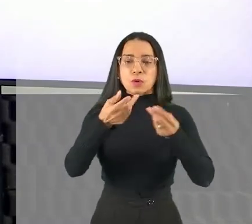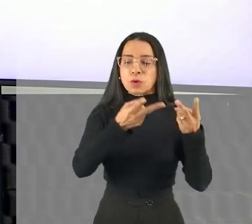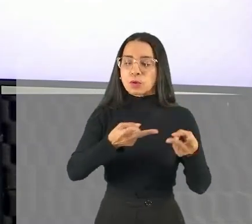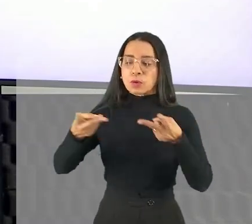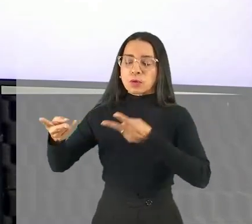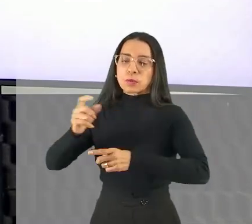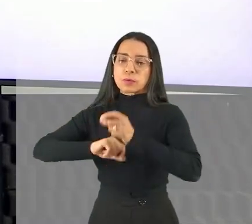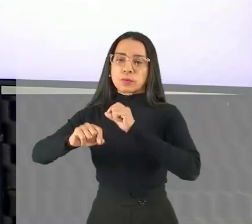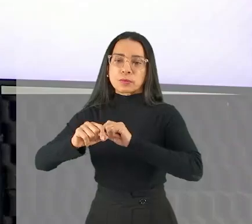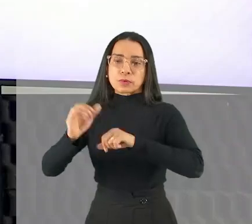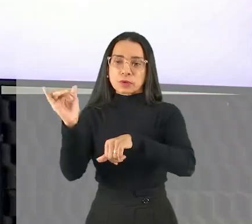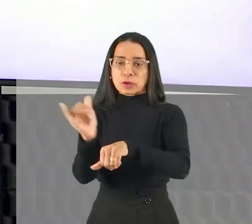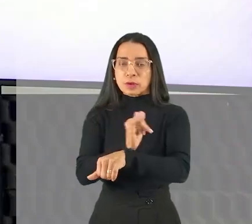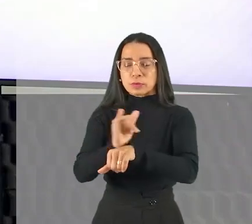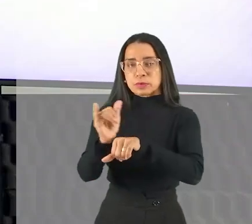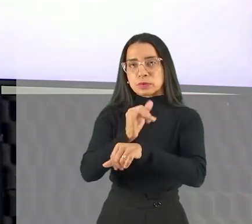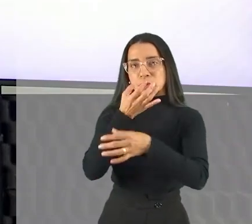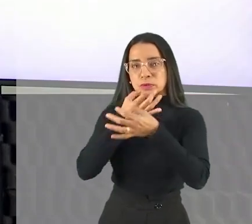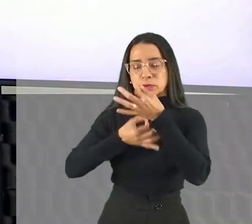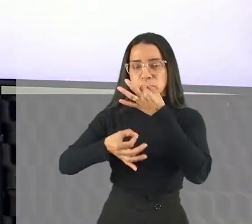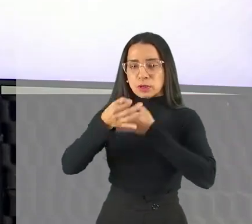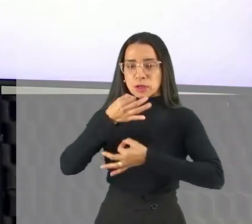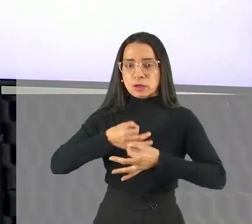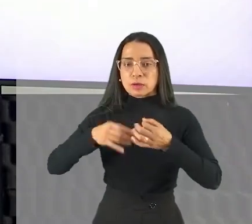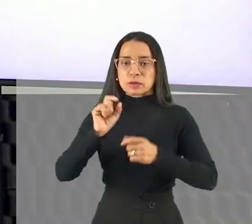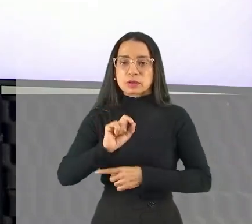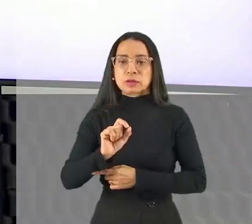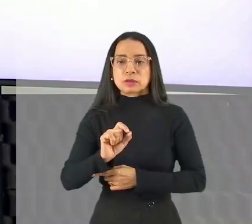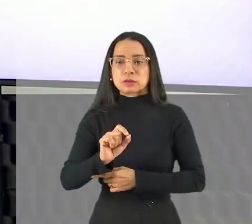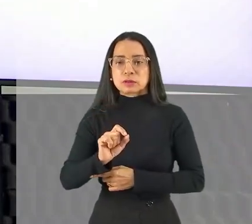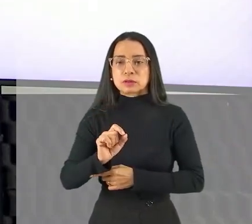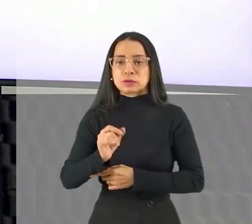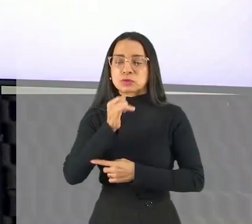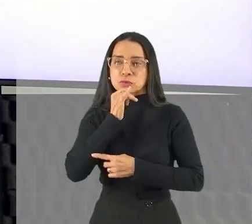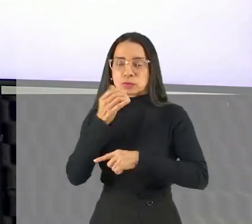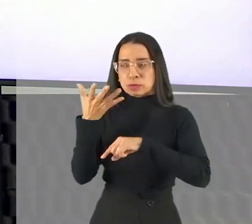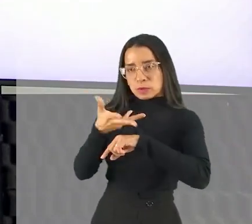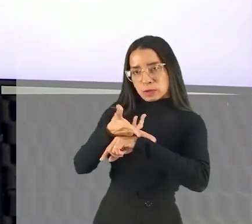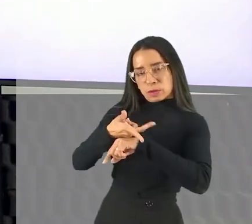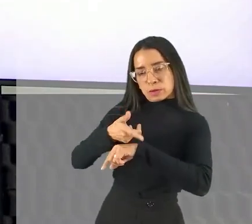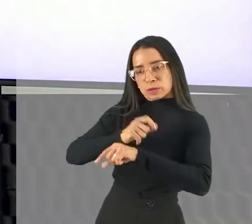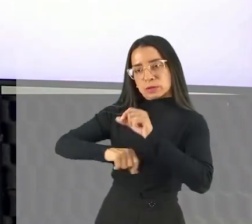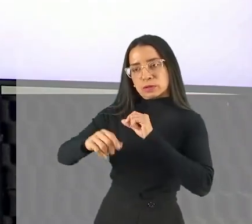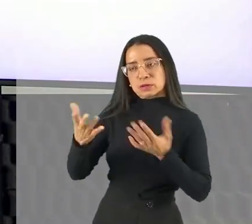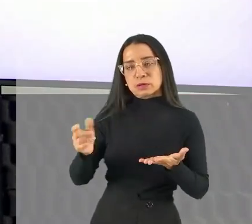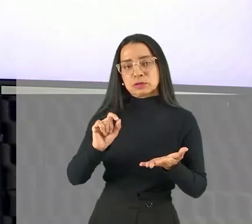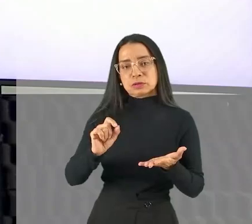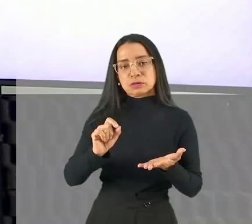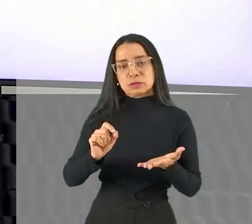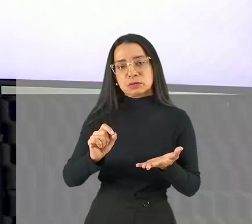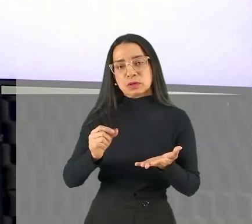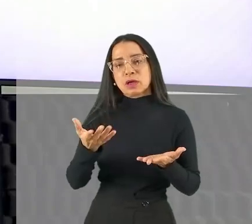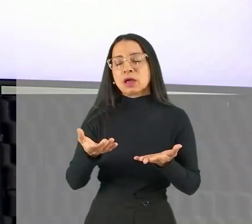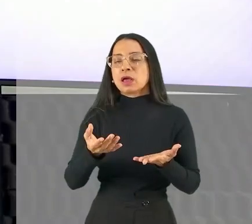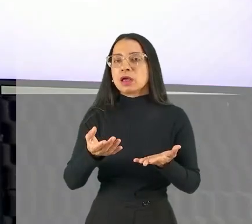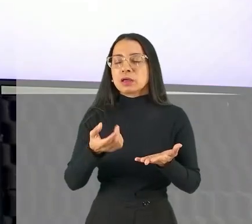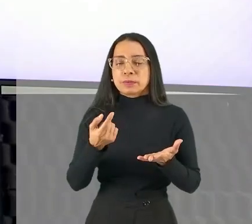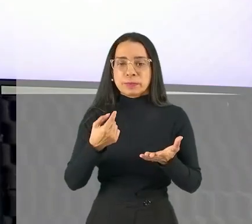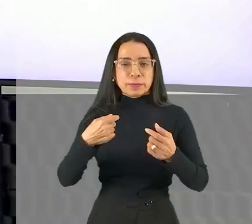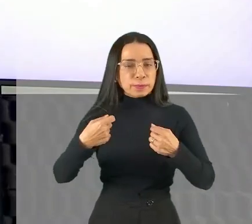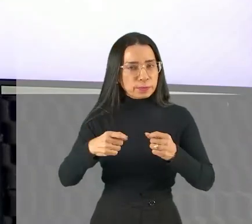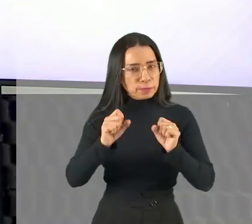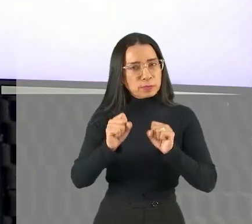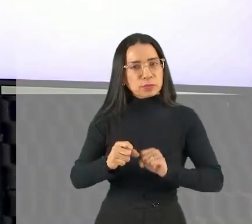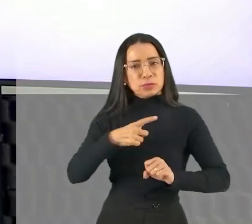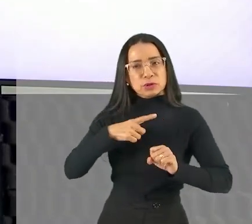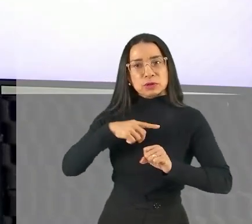convite. Isso é uma estratégia argumentativa. Ele poderia trazer de uma outra forma, só colocar lá um trecho, um destaque, mas ele faz um convite, né? E